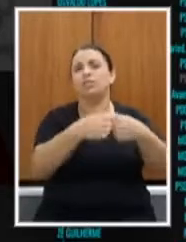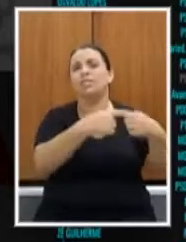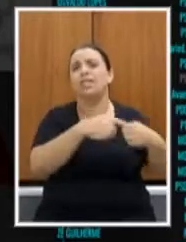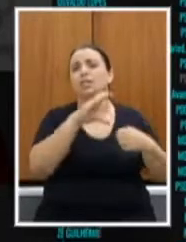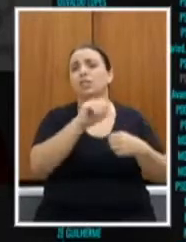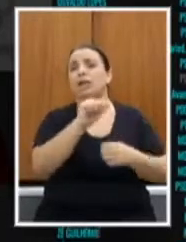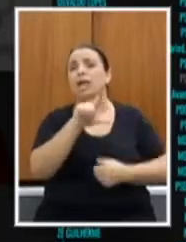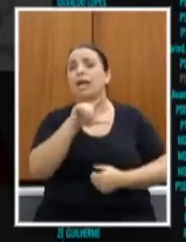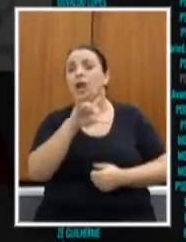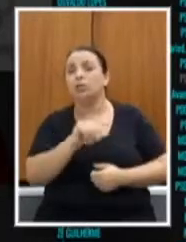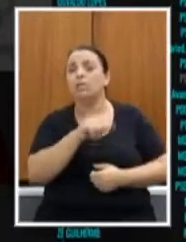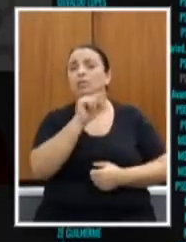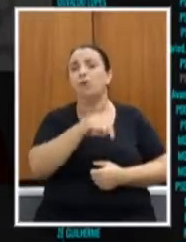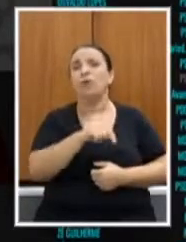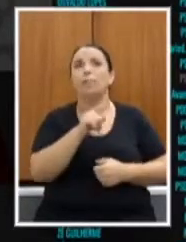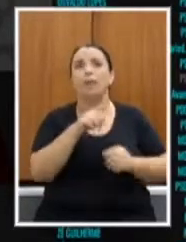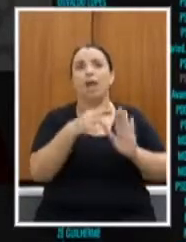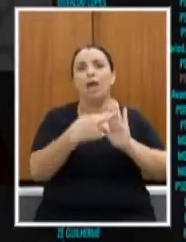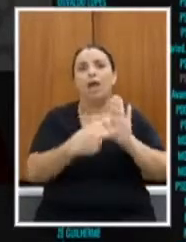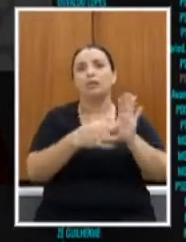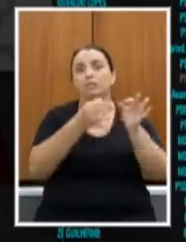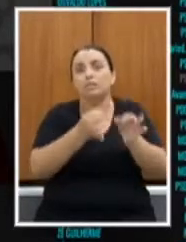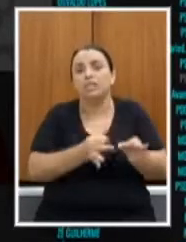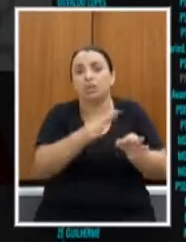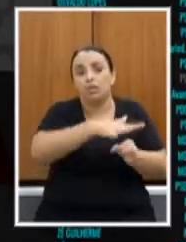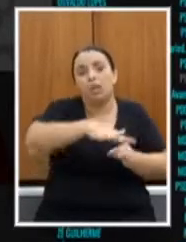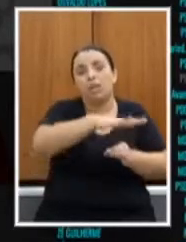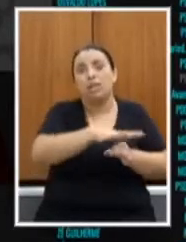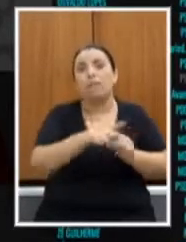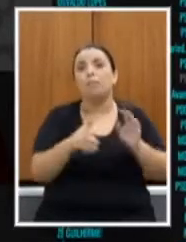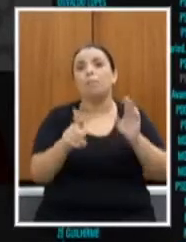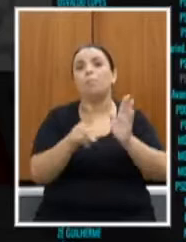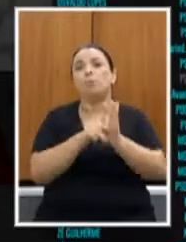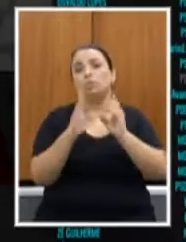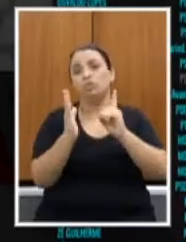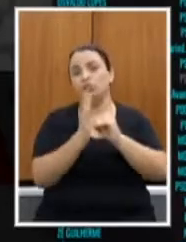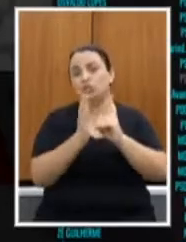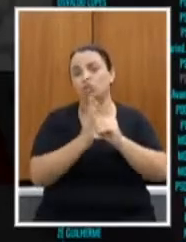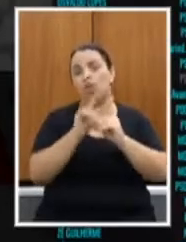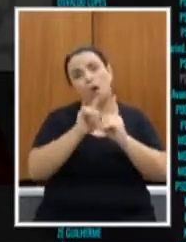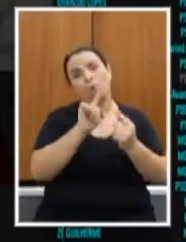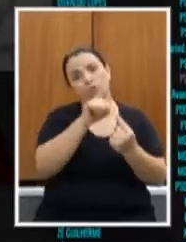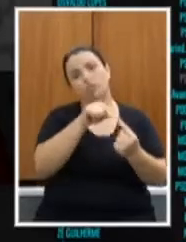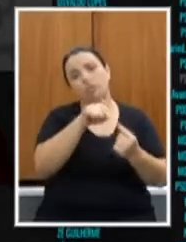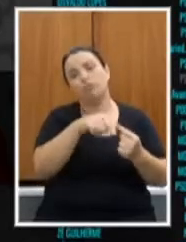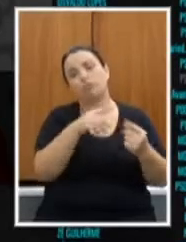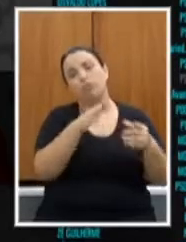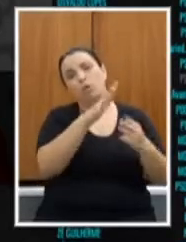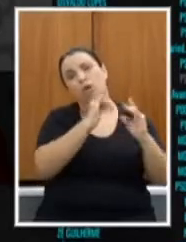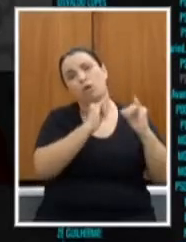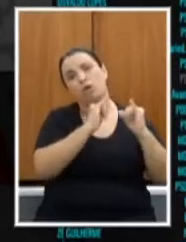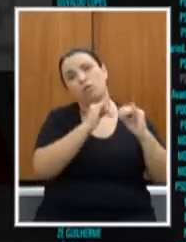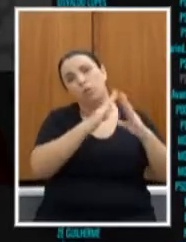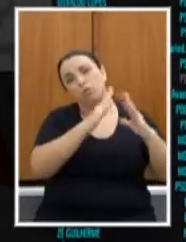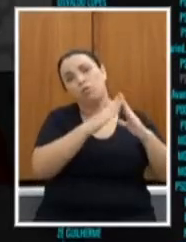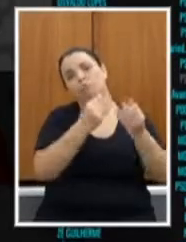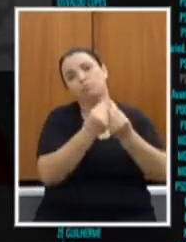para regularização de território indígena. Esse é o objetivo dessa doação de imóvel.